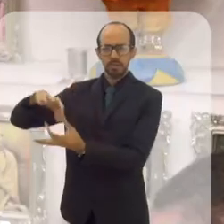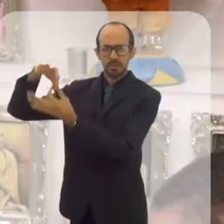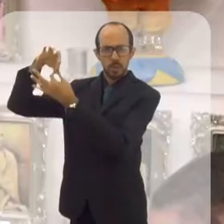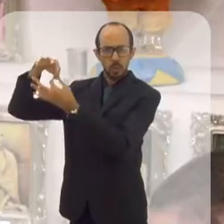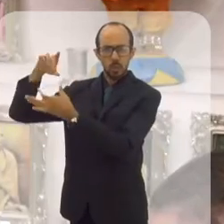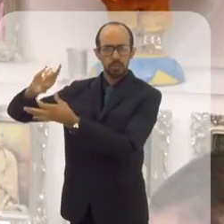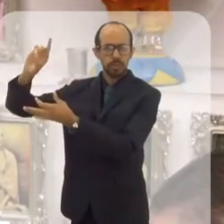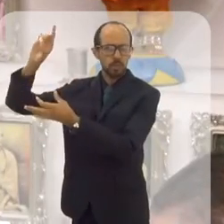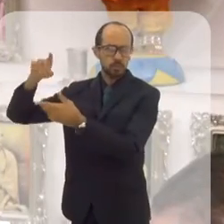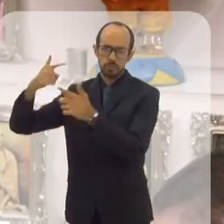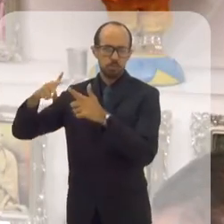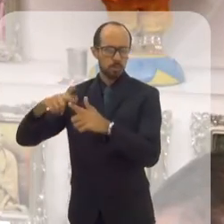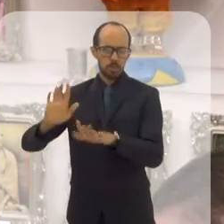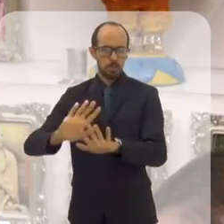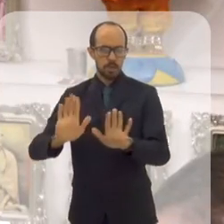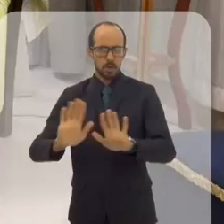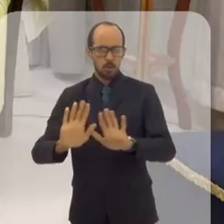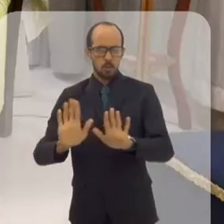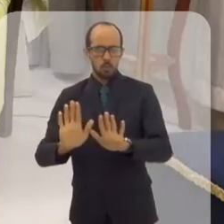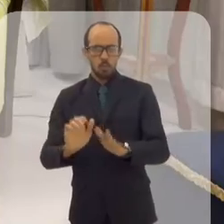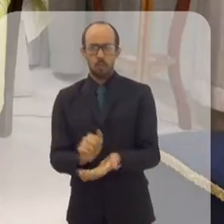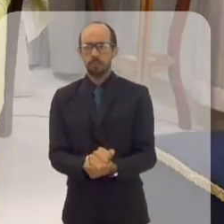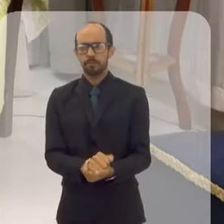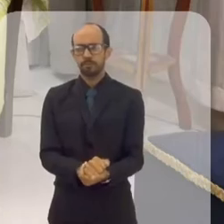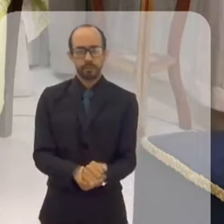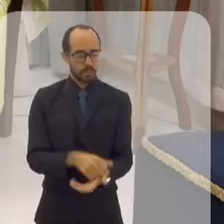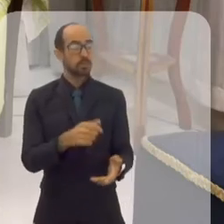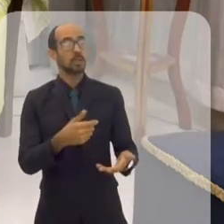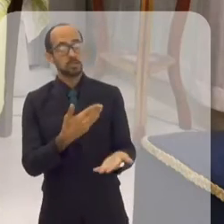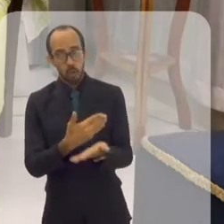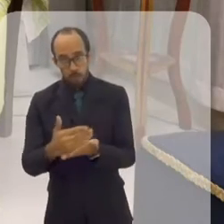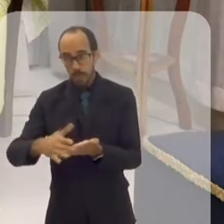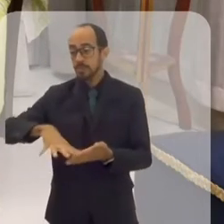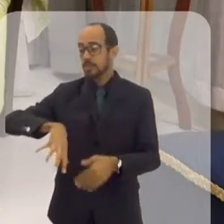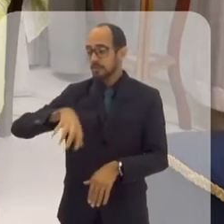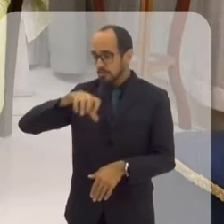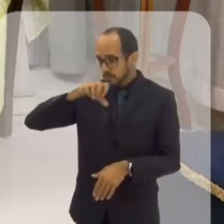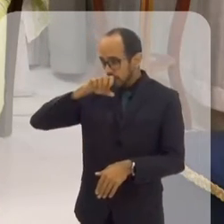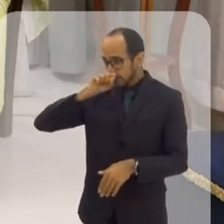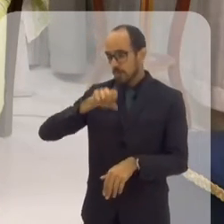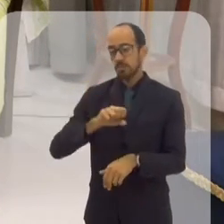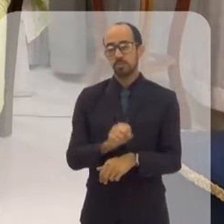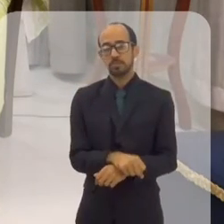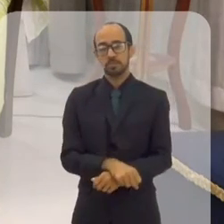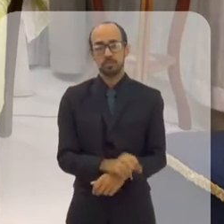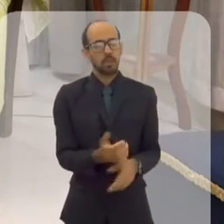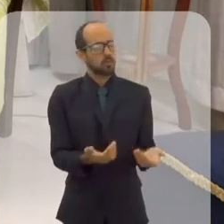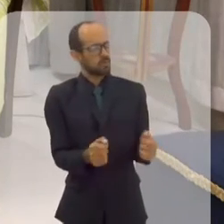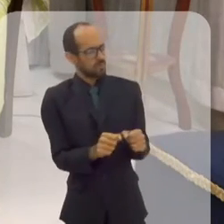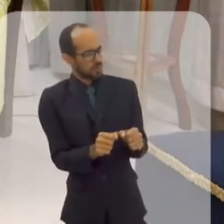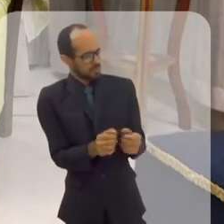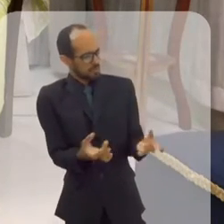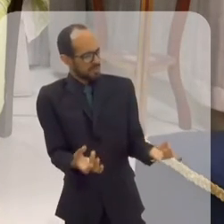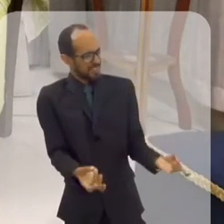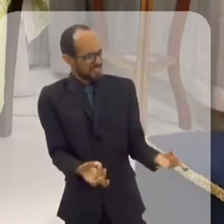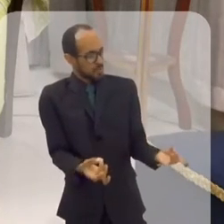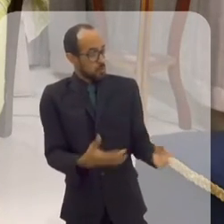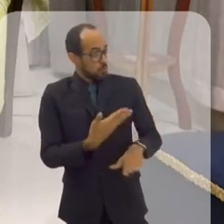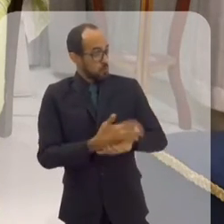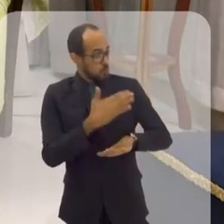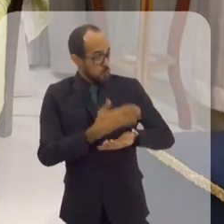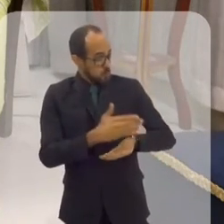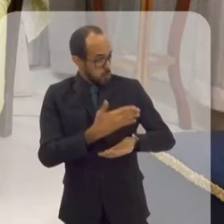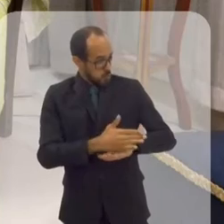e só a partir daí você começa assim é a partir daí você vem a respiração as atividades agora fazer uma meditação